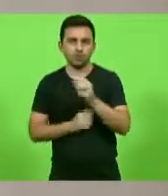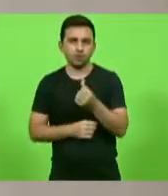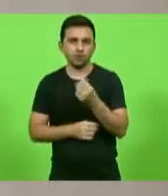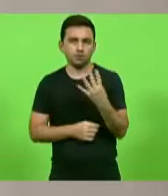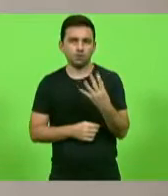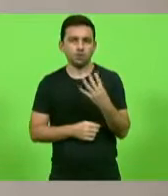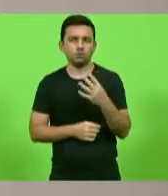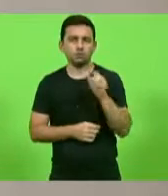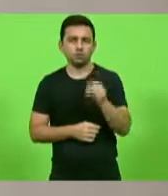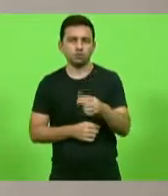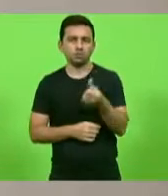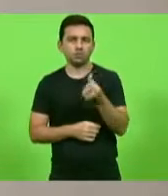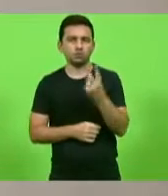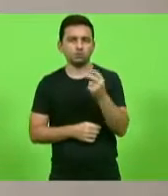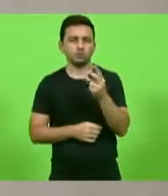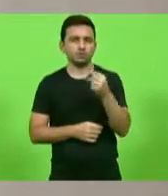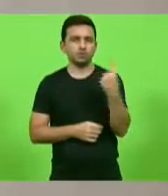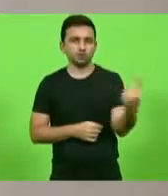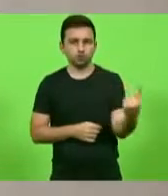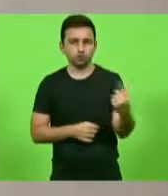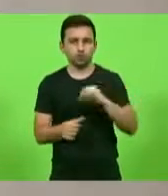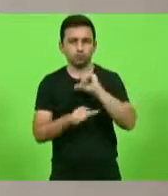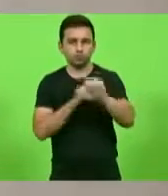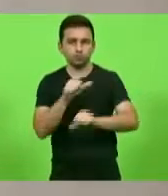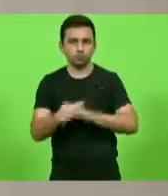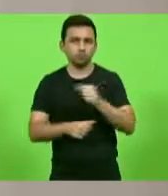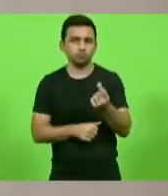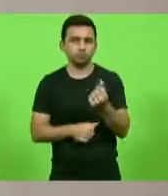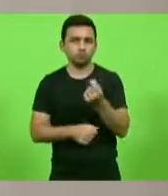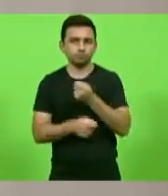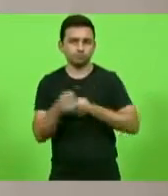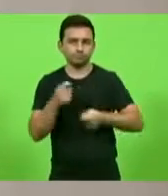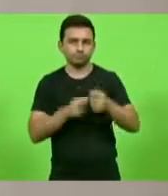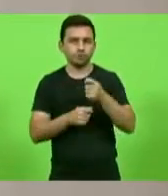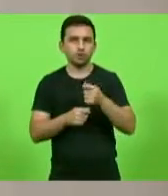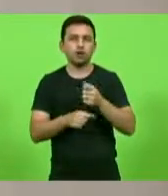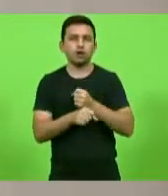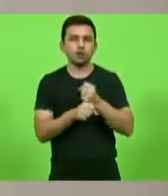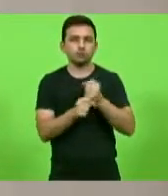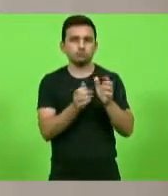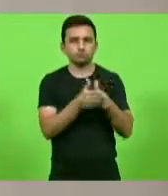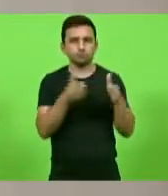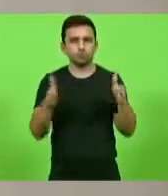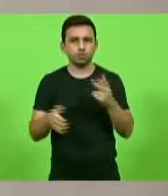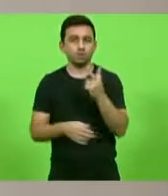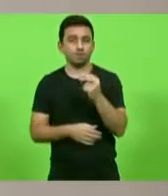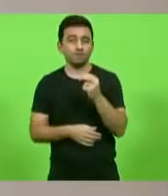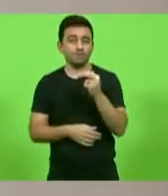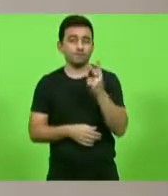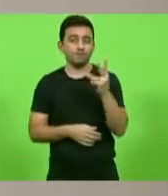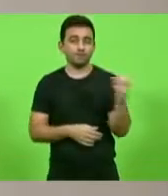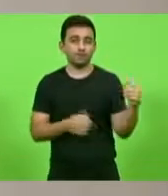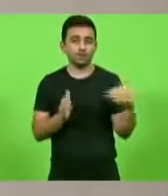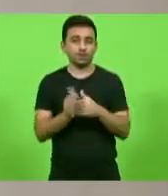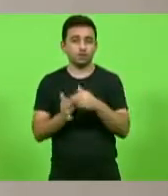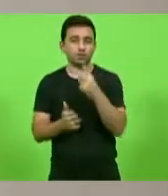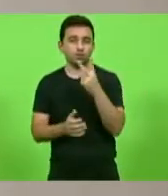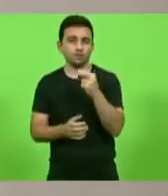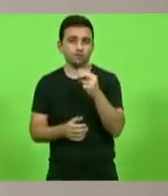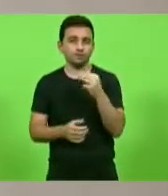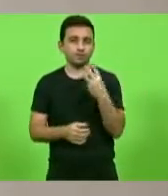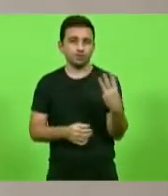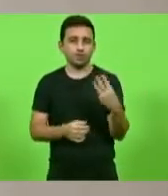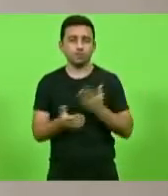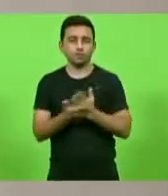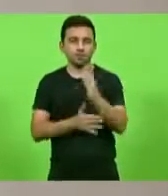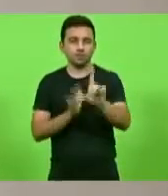64.6/2021, que altera a programação físico-financeira do Plano Plurianual para o quadriênio 2020-2023, aprovado pela Lei